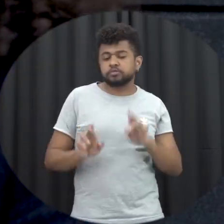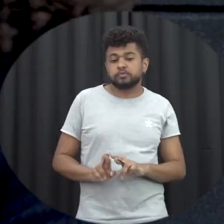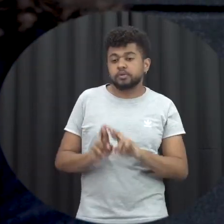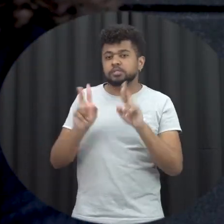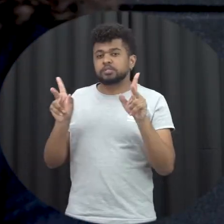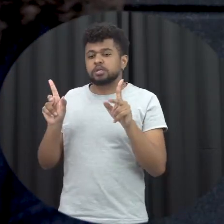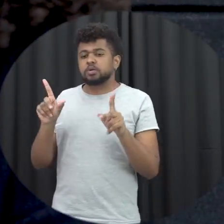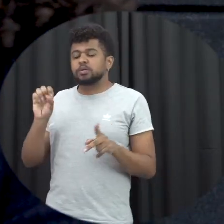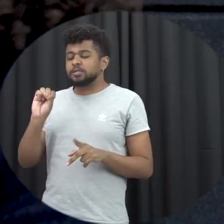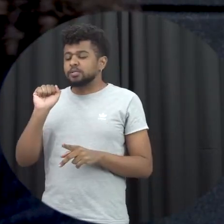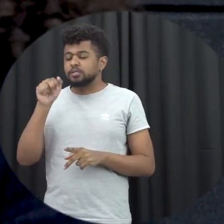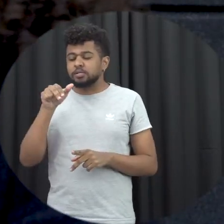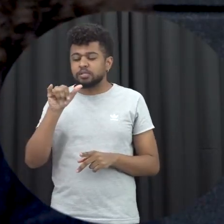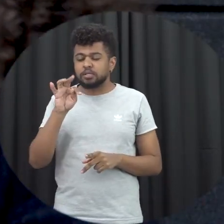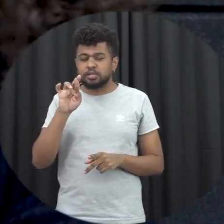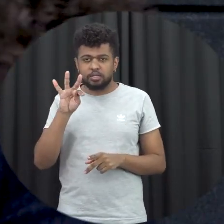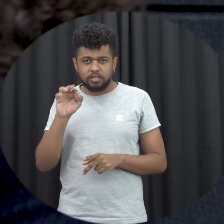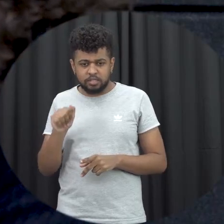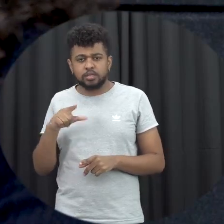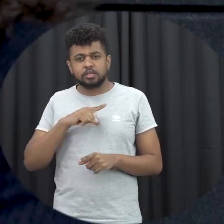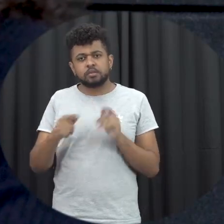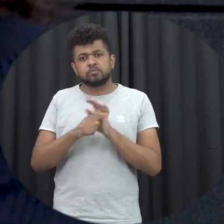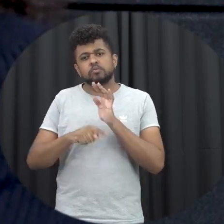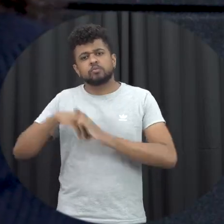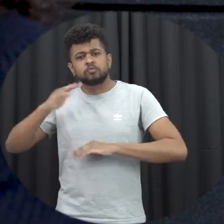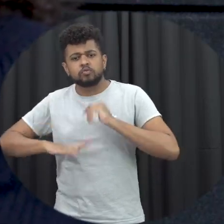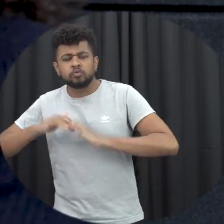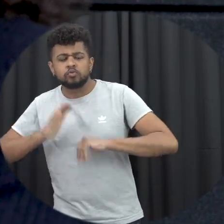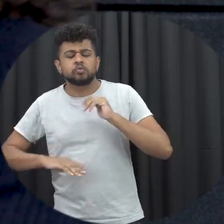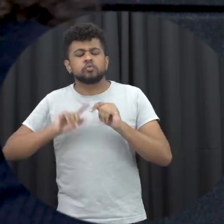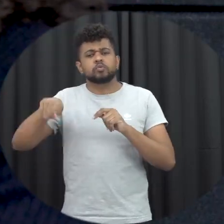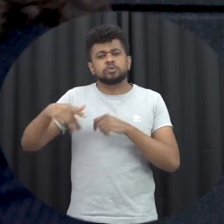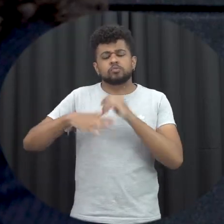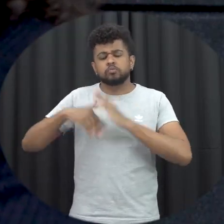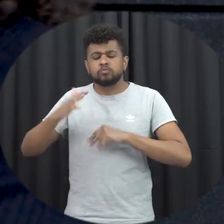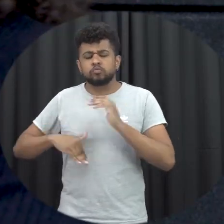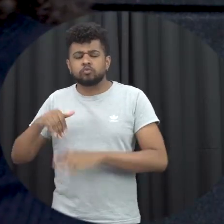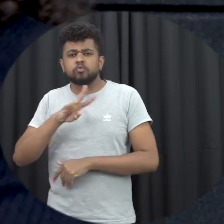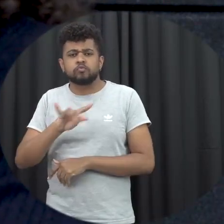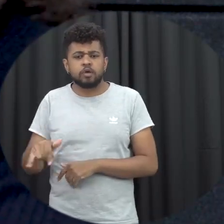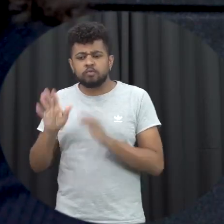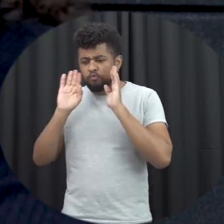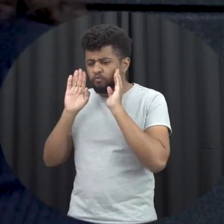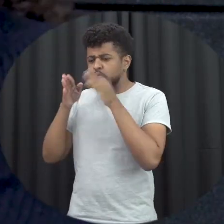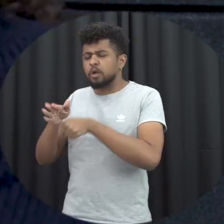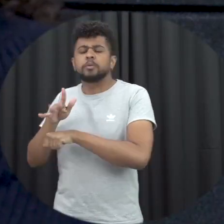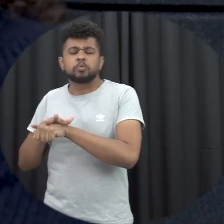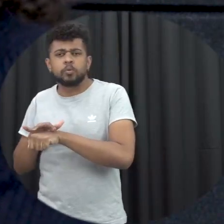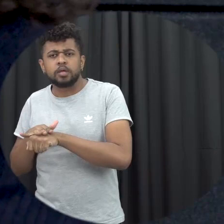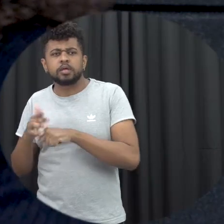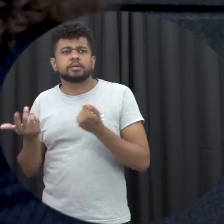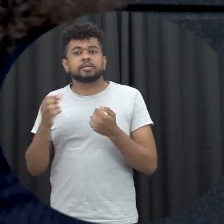aproveita esse diferencial que o sanitarista tem em relação às outras profissões, né? As outras profissões que vão se focar